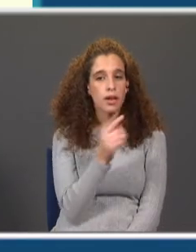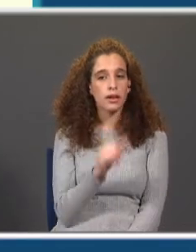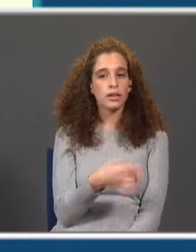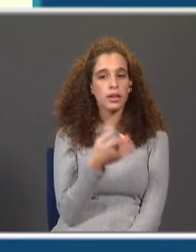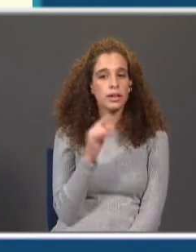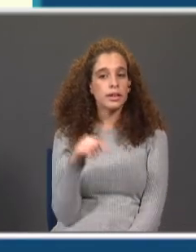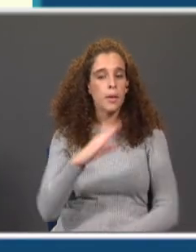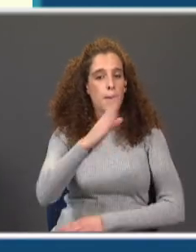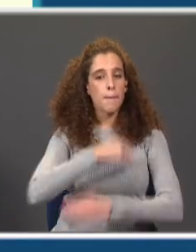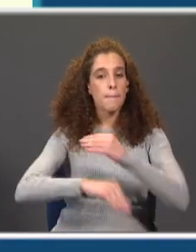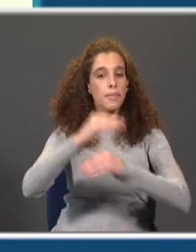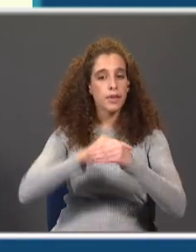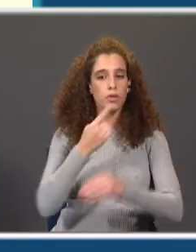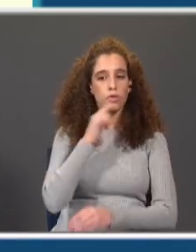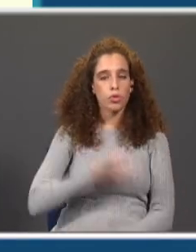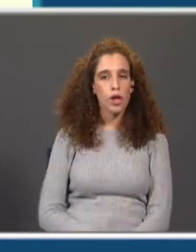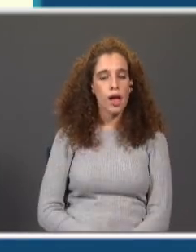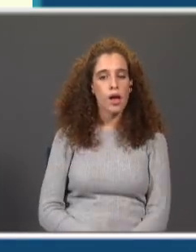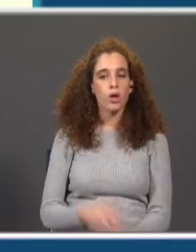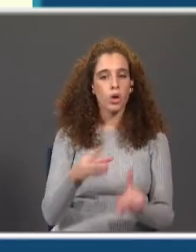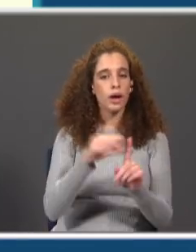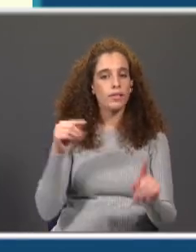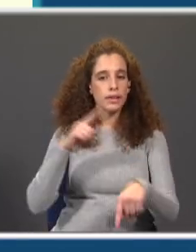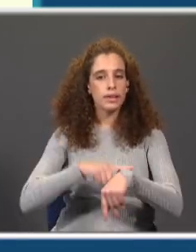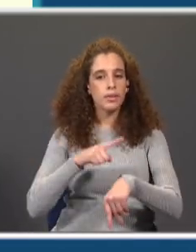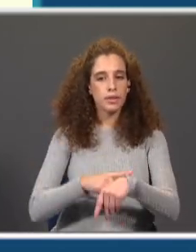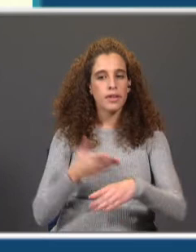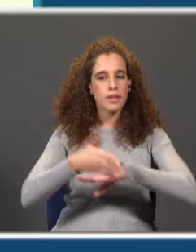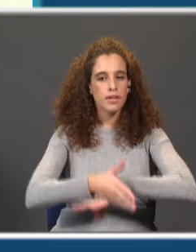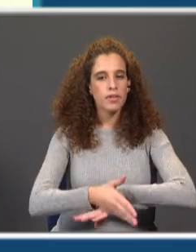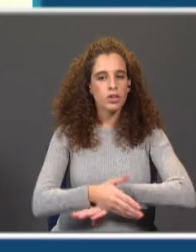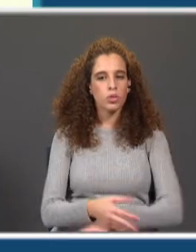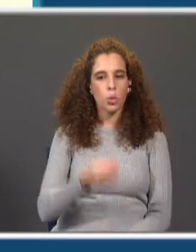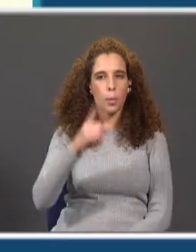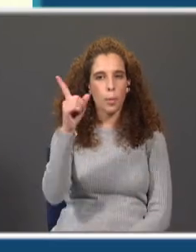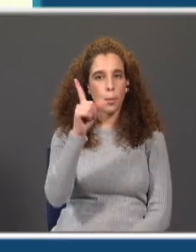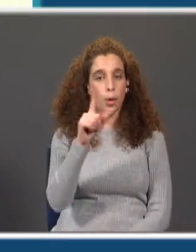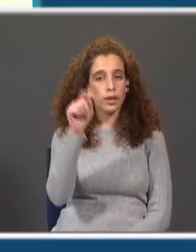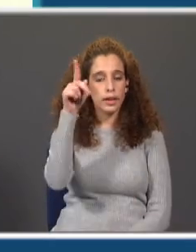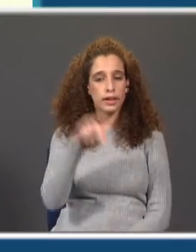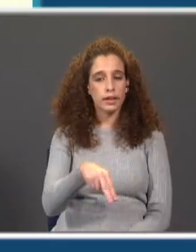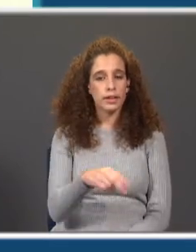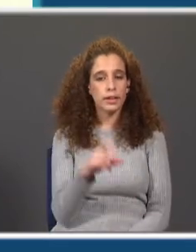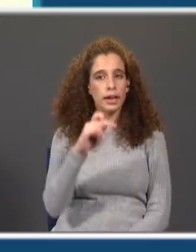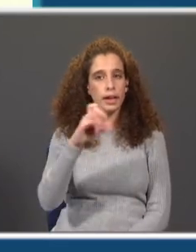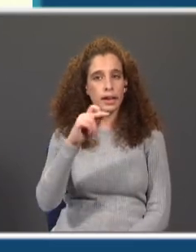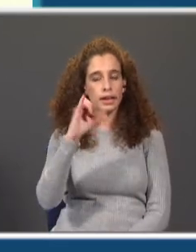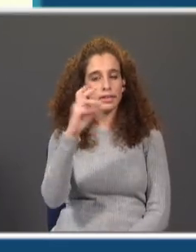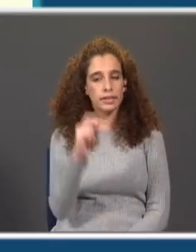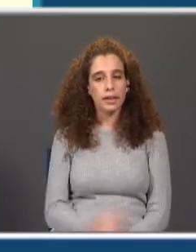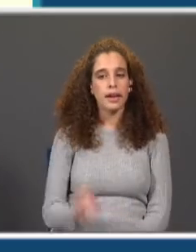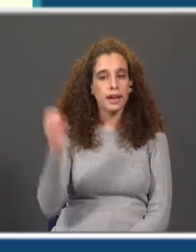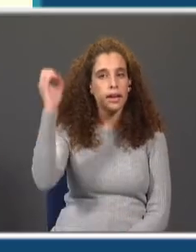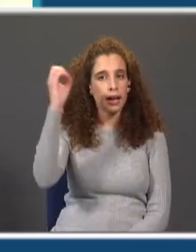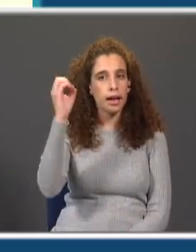a metáfora mais uma vez, com a referência temporal através da alusão à sensação do pólen da acácia que cai na primavera como se fosse